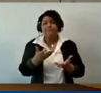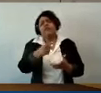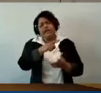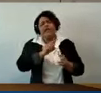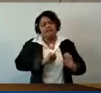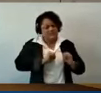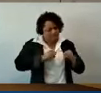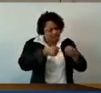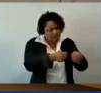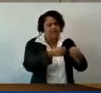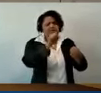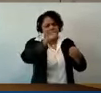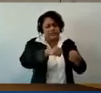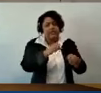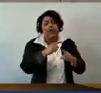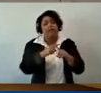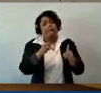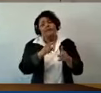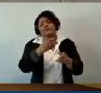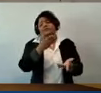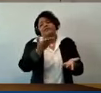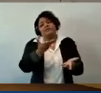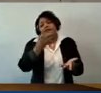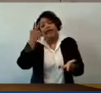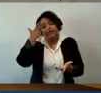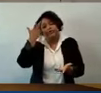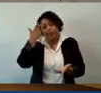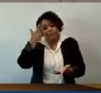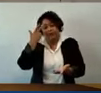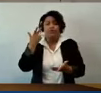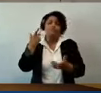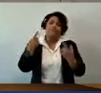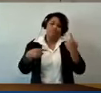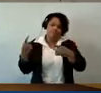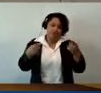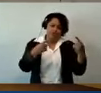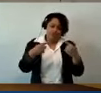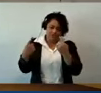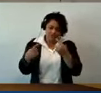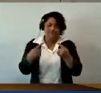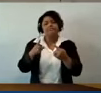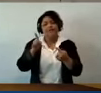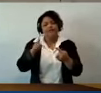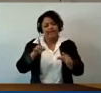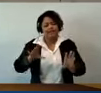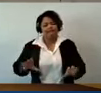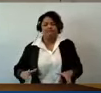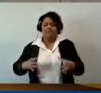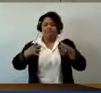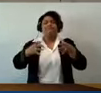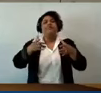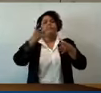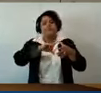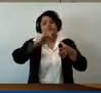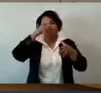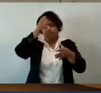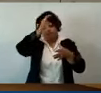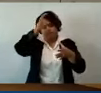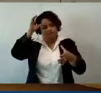assim que se monta um parlamento, então eu quero desejar sucesso a cada um aqui, porque a gente não vai parar